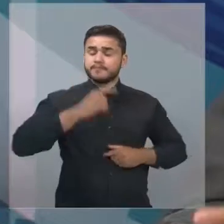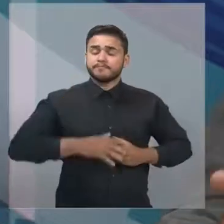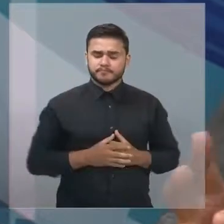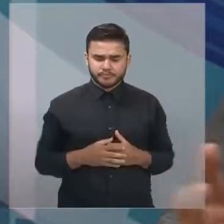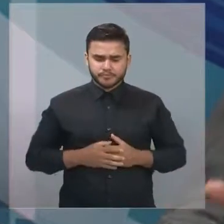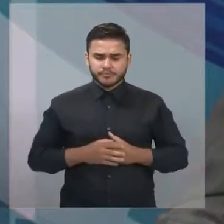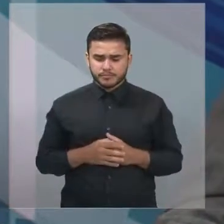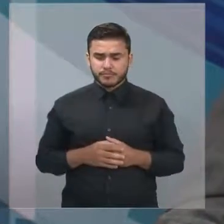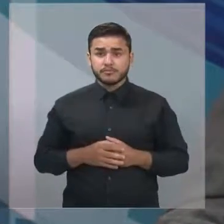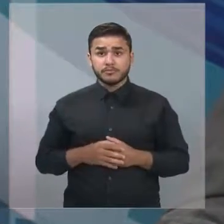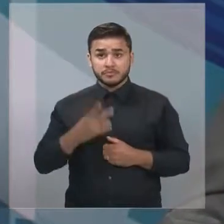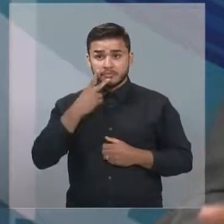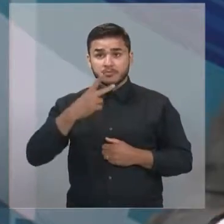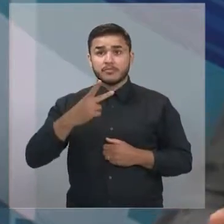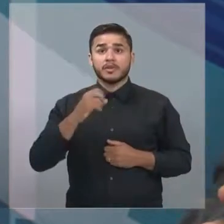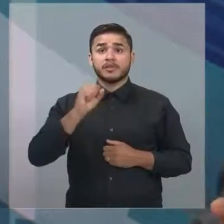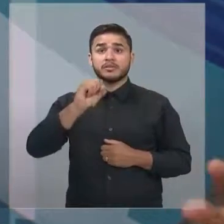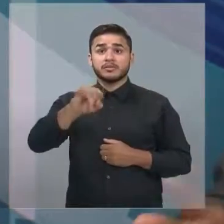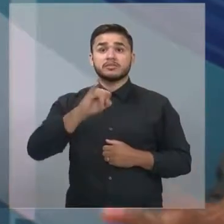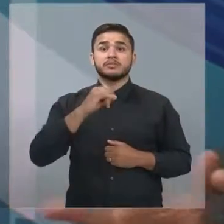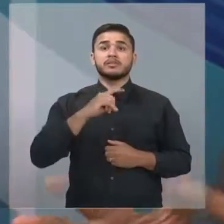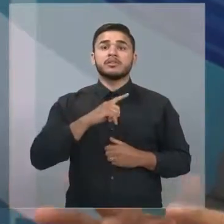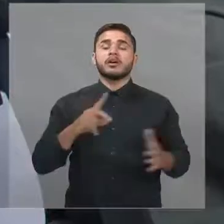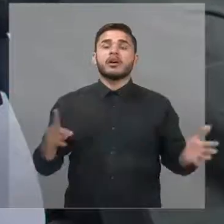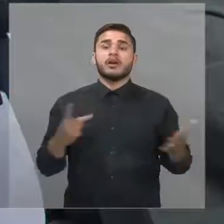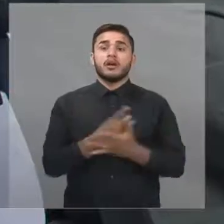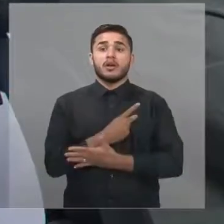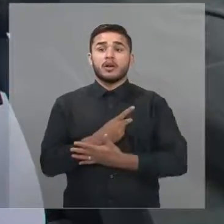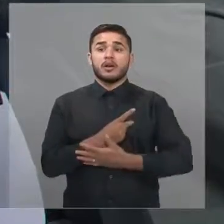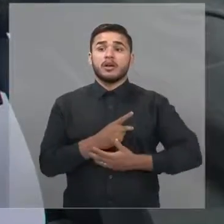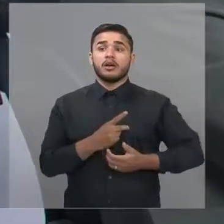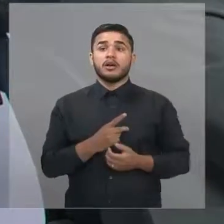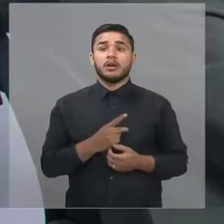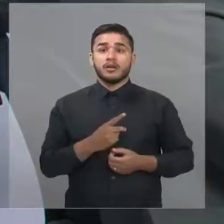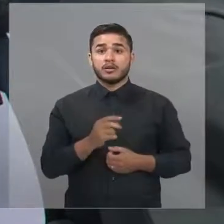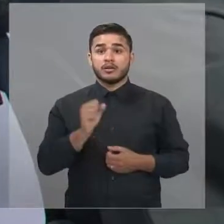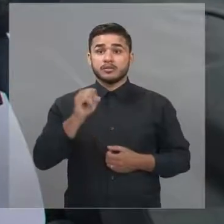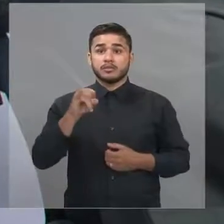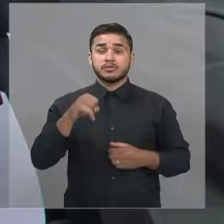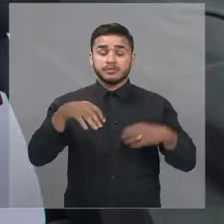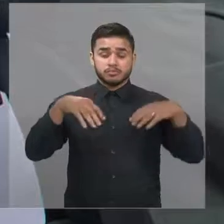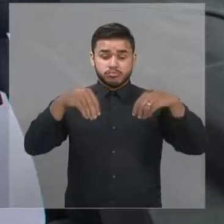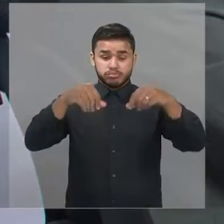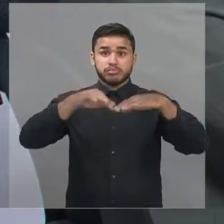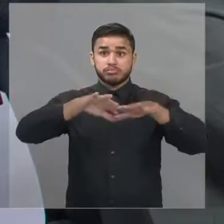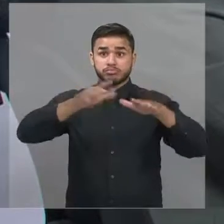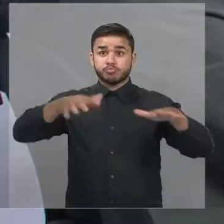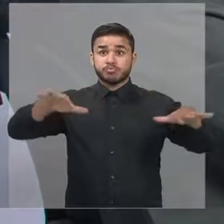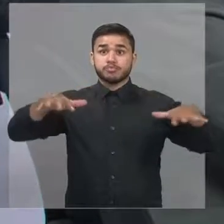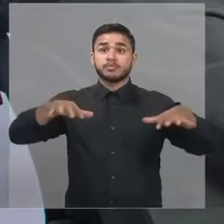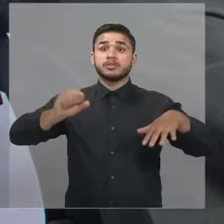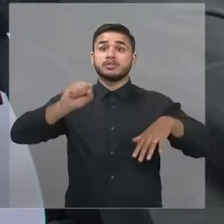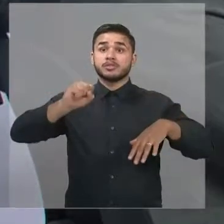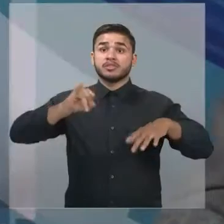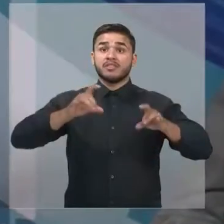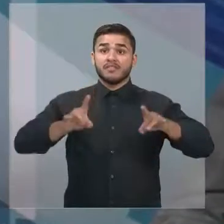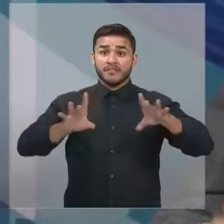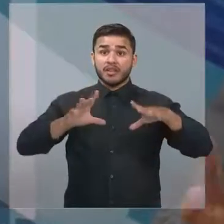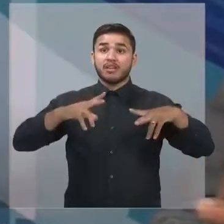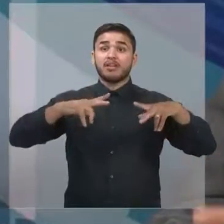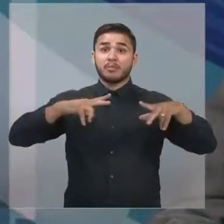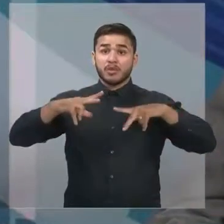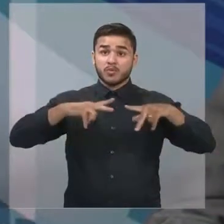Friedman, que foi Nobel de Economia, disse que se estatizassem o deserto, depois de algum tempo ia faltar areia no deserto. Né?